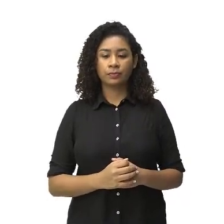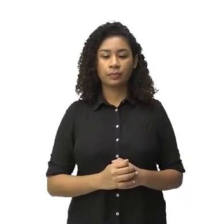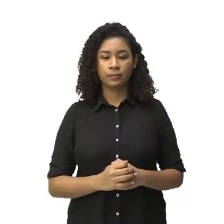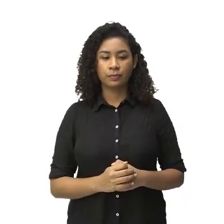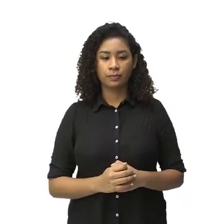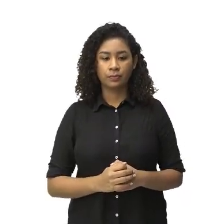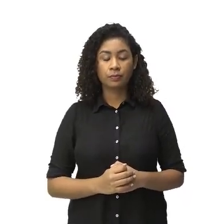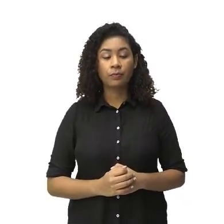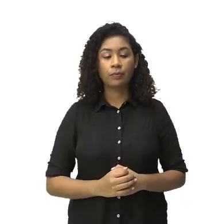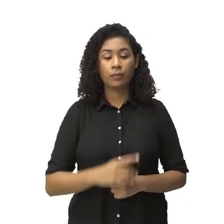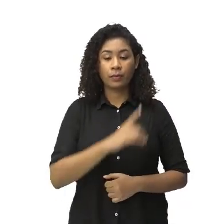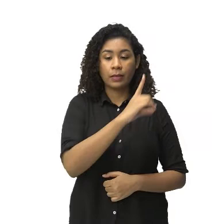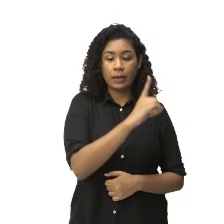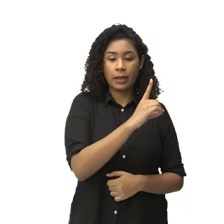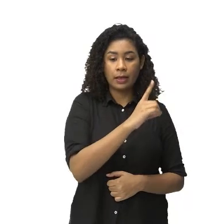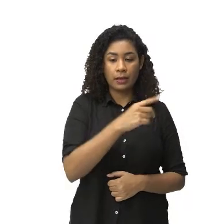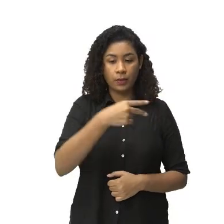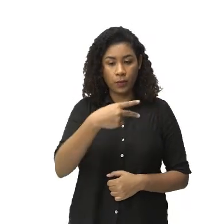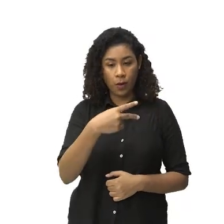D é igual.